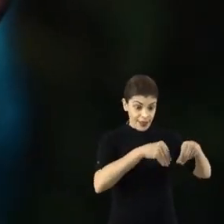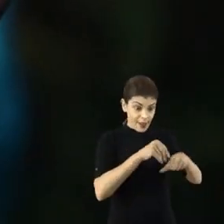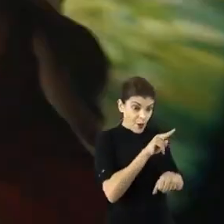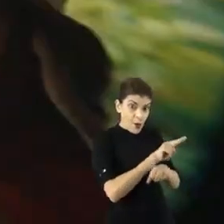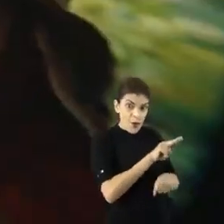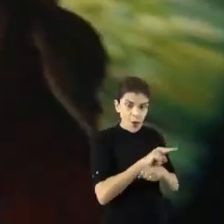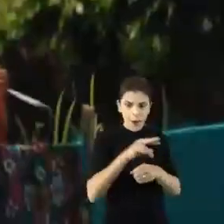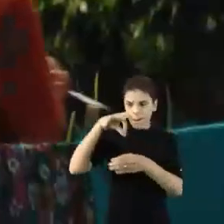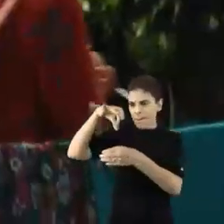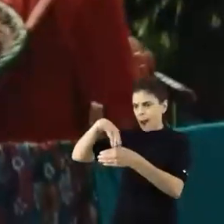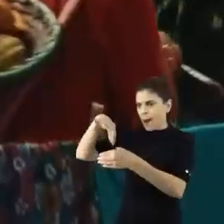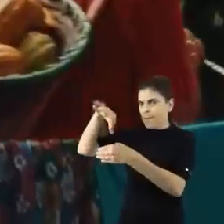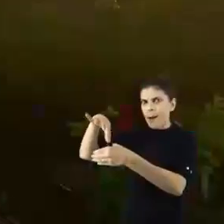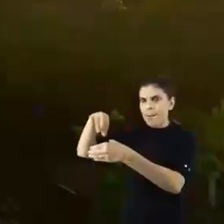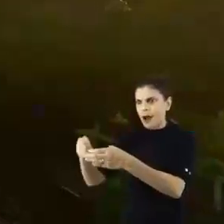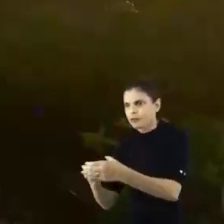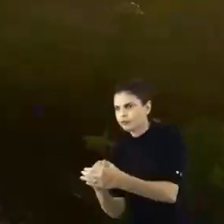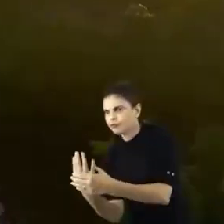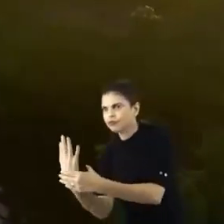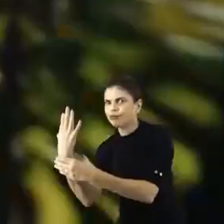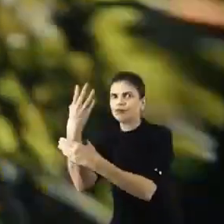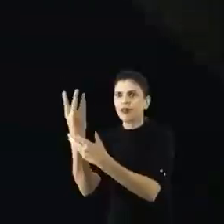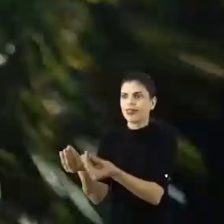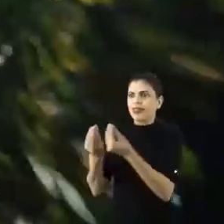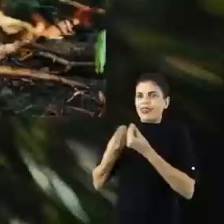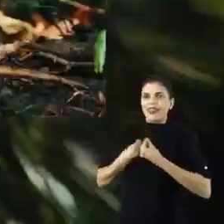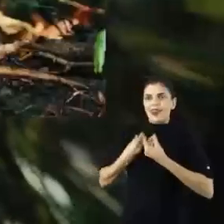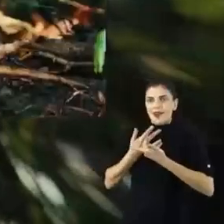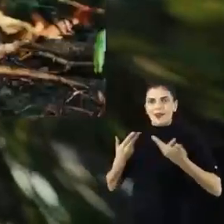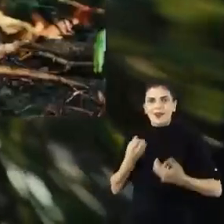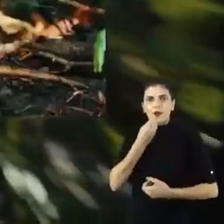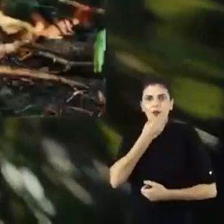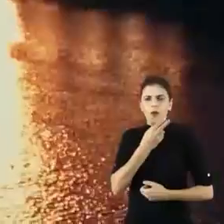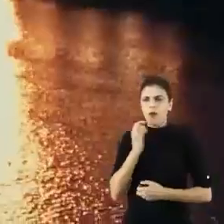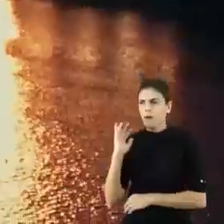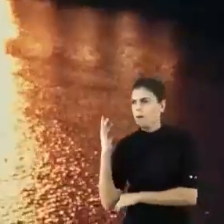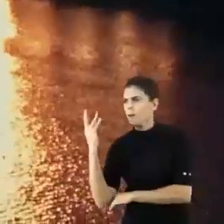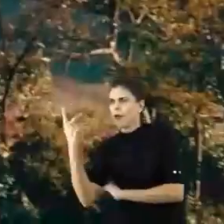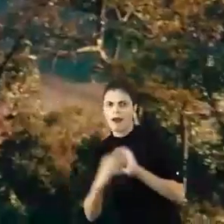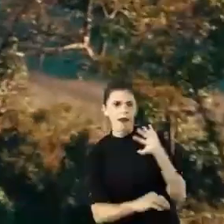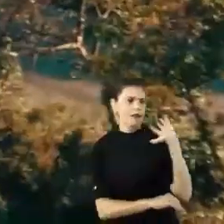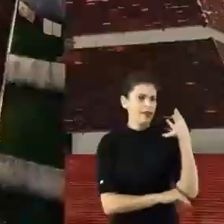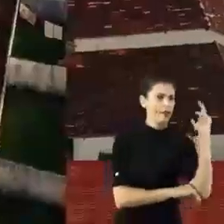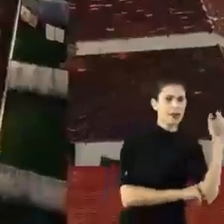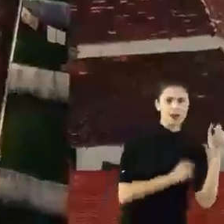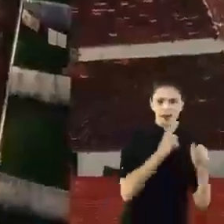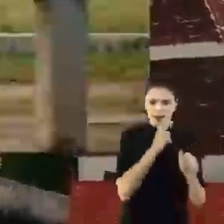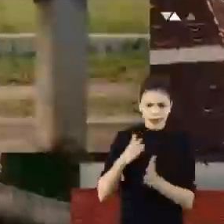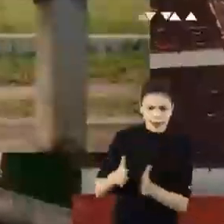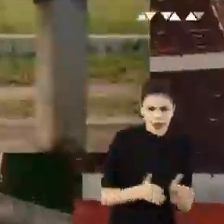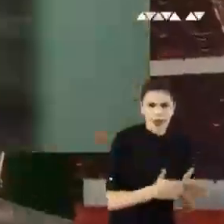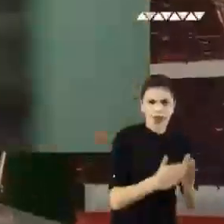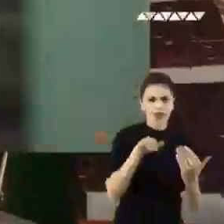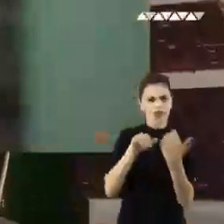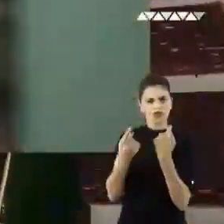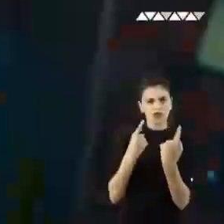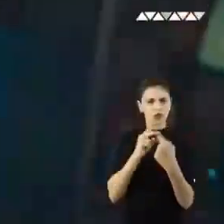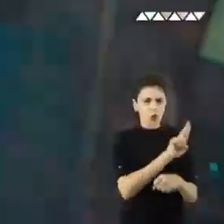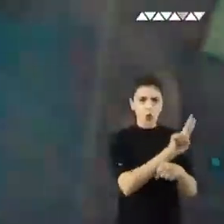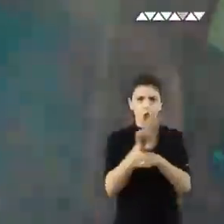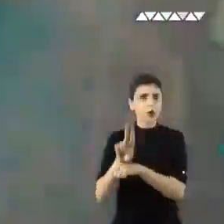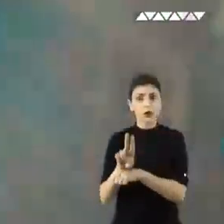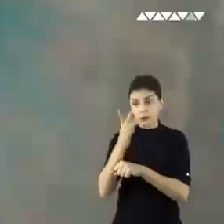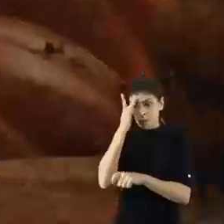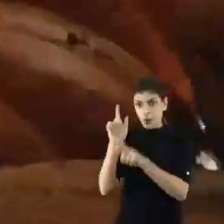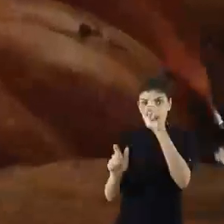floresta, um menino nadando no rio, imagens de diferentes indígenas que usam pinturas no rosto e nos corpos, vídeos de diferentes plantas, frutas e